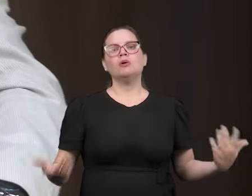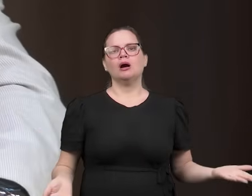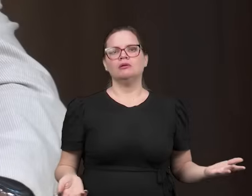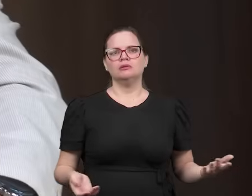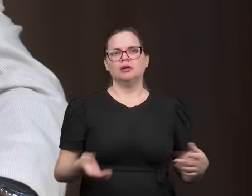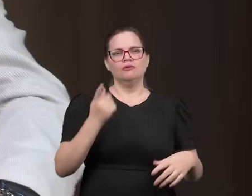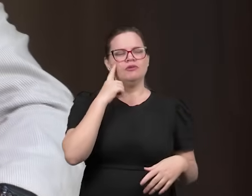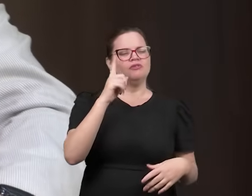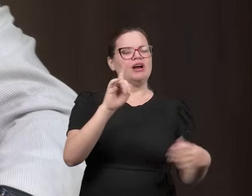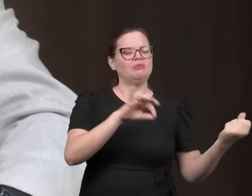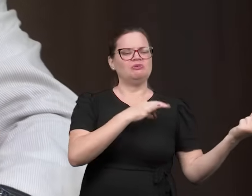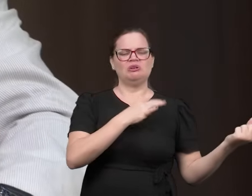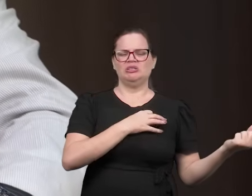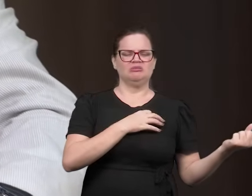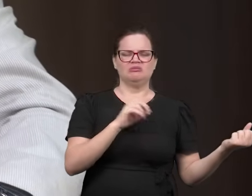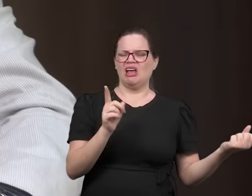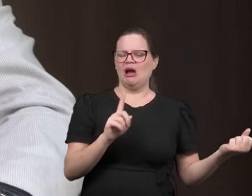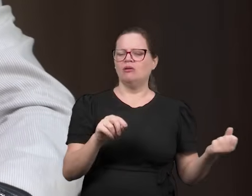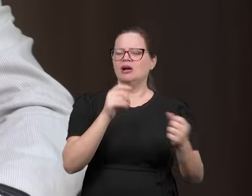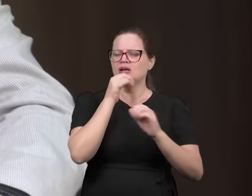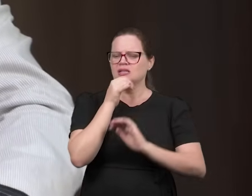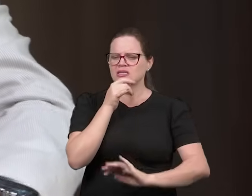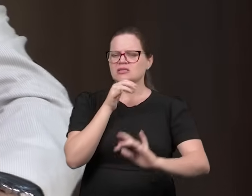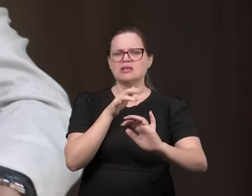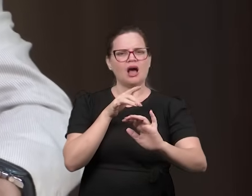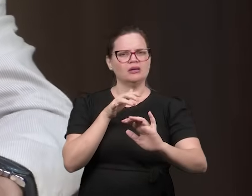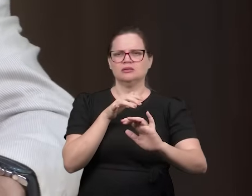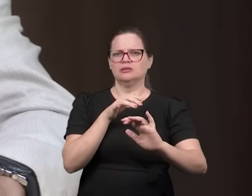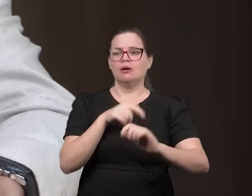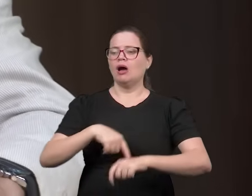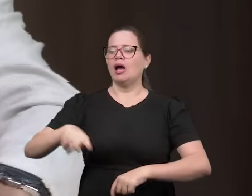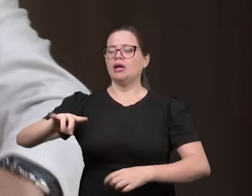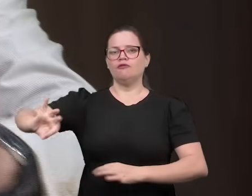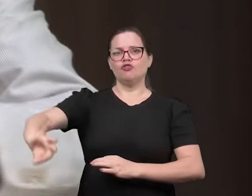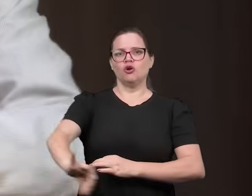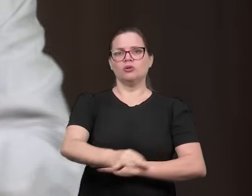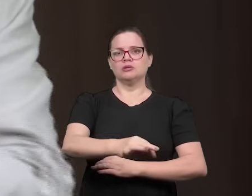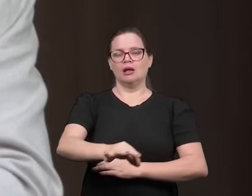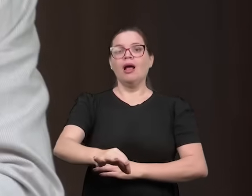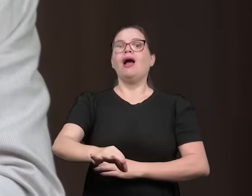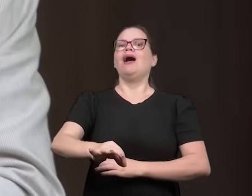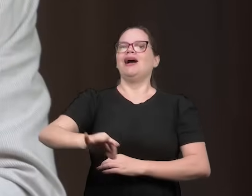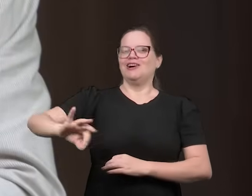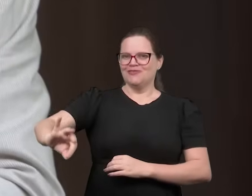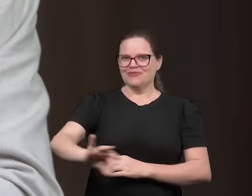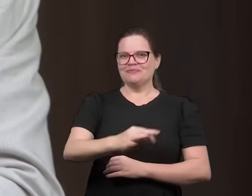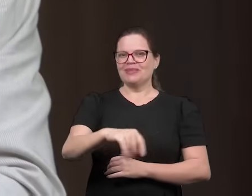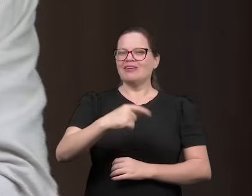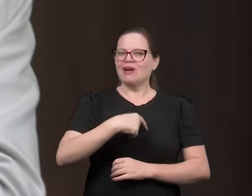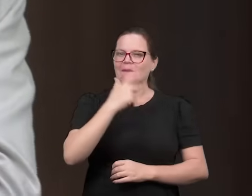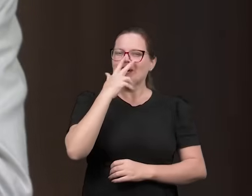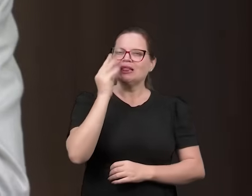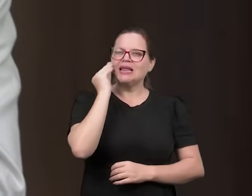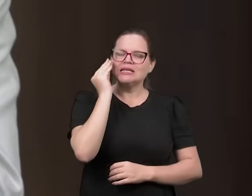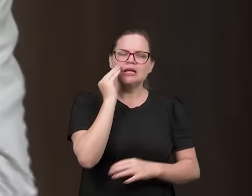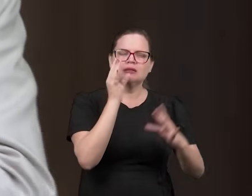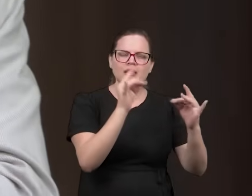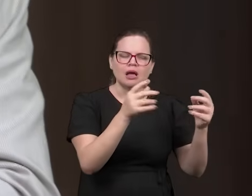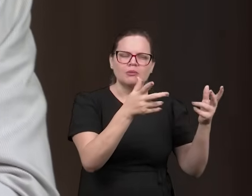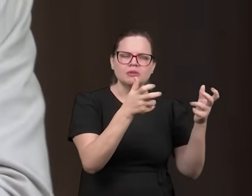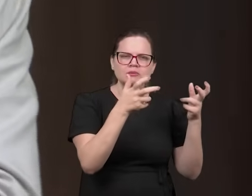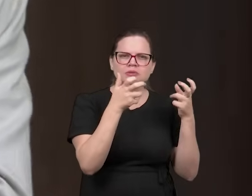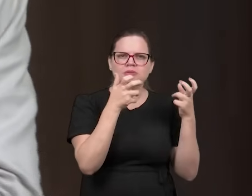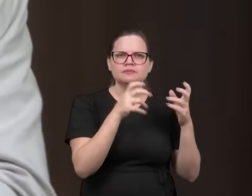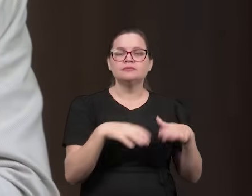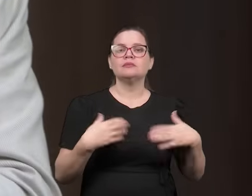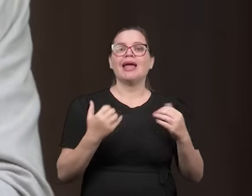violino, não é esse. Ele vai para o sax, não é isso. Aí, de repente, ele se encontra no violoncelo. Exatamente. Então, você vai garimpando. Aí, é engenharia, mas que tipo